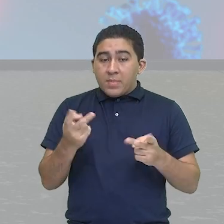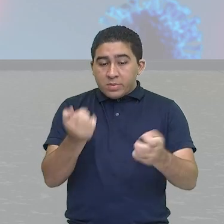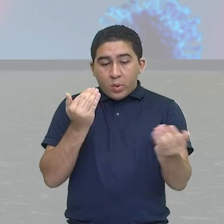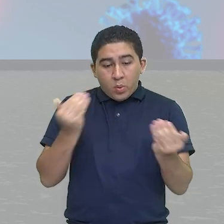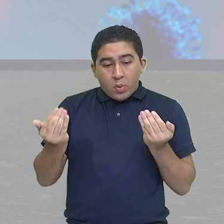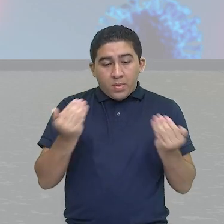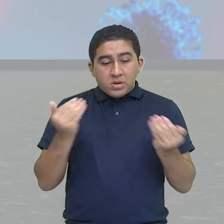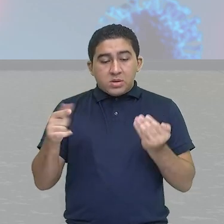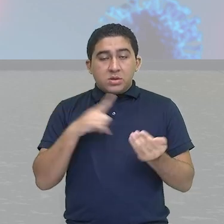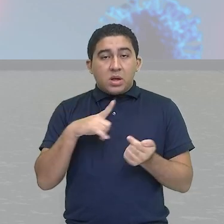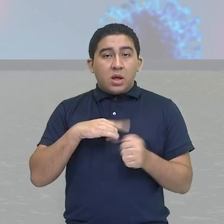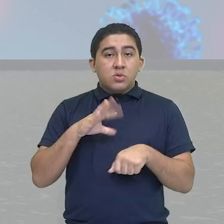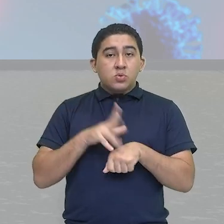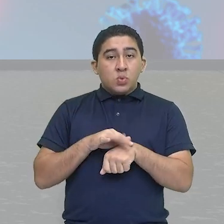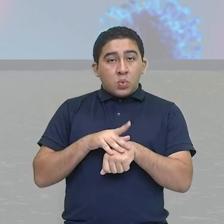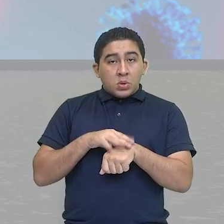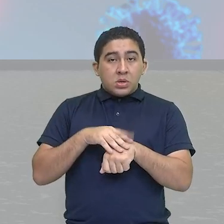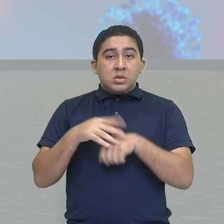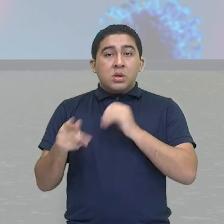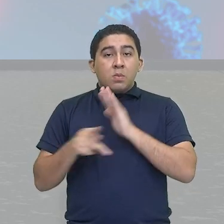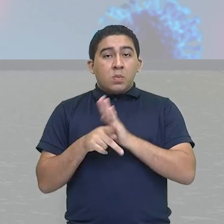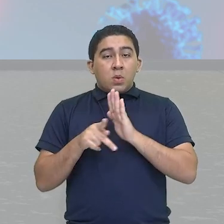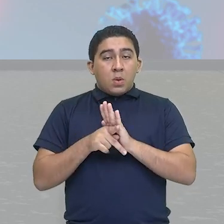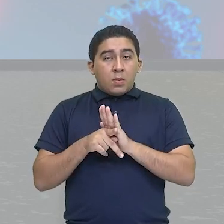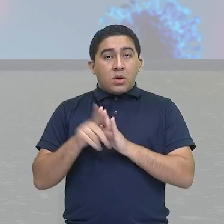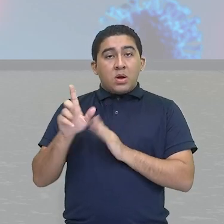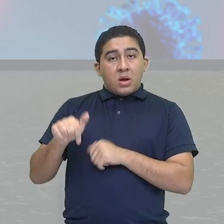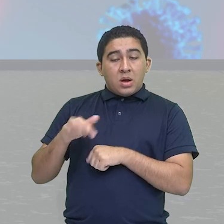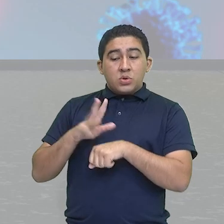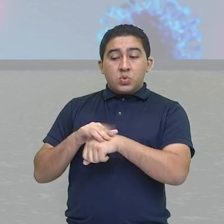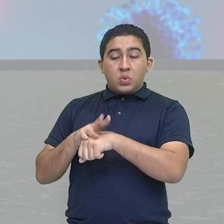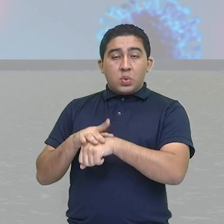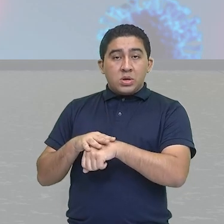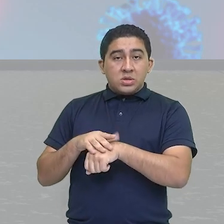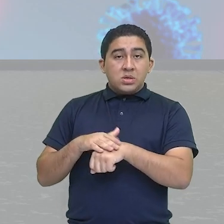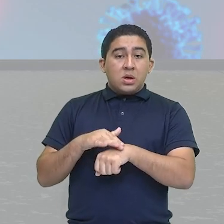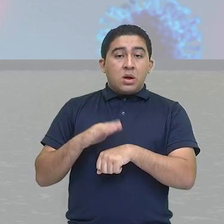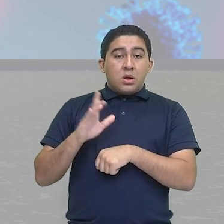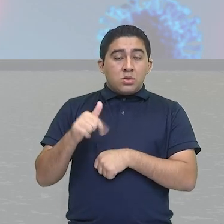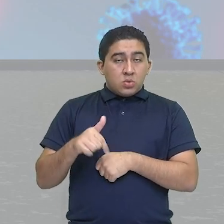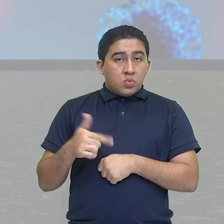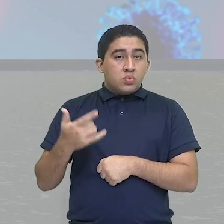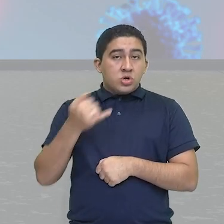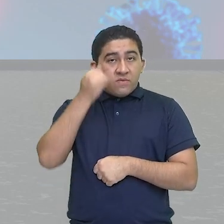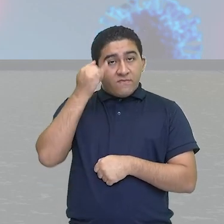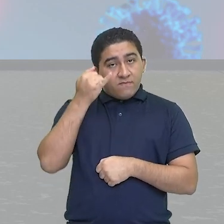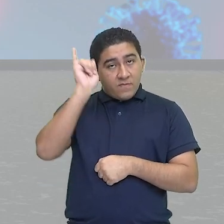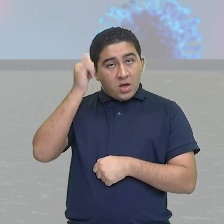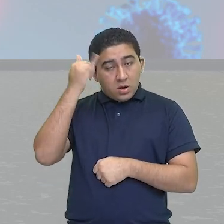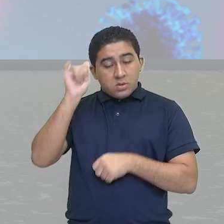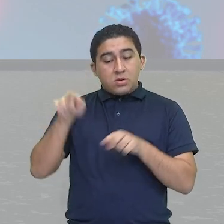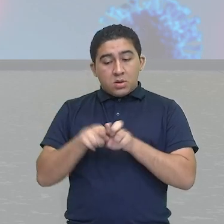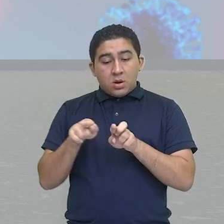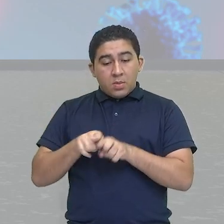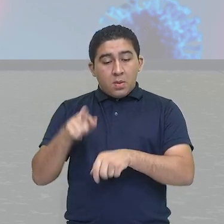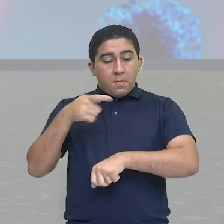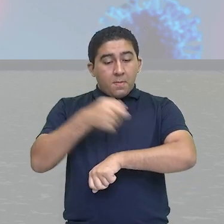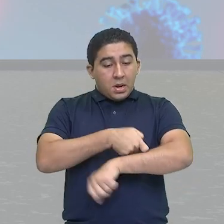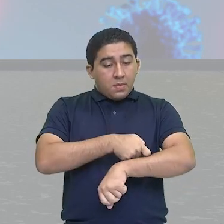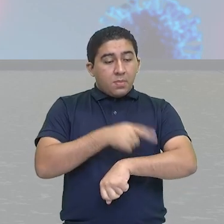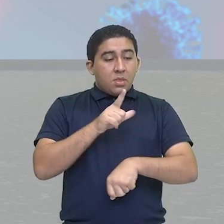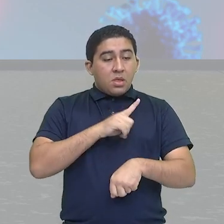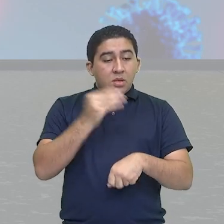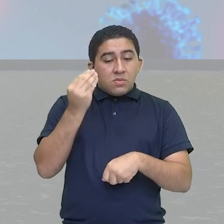na aplicação ali da doença das vacas, né, daquela bovina, da varíola bovina, e aí ele fez